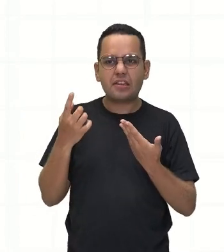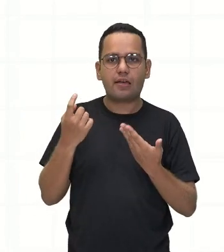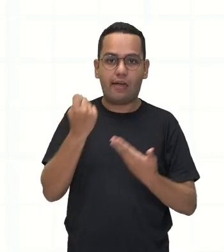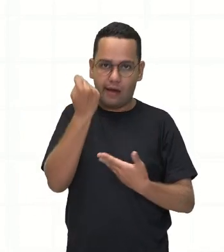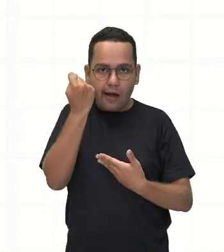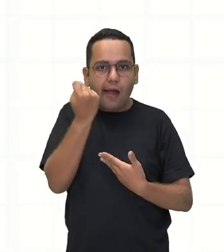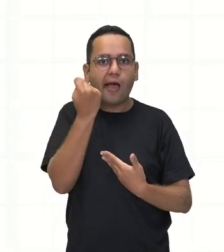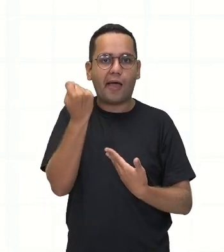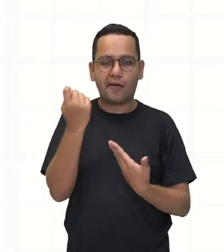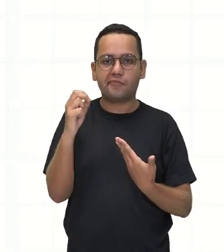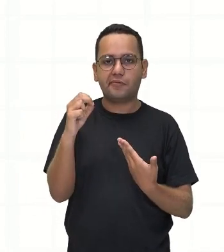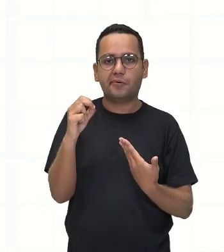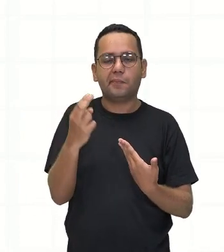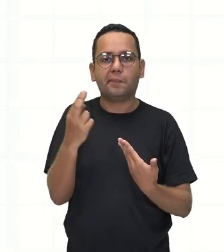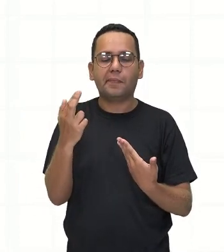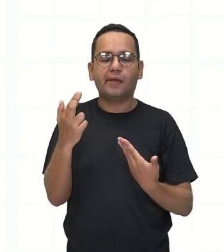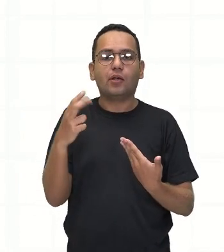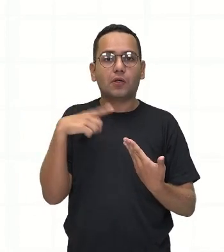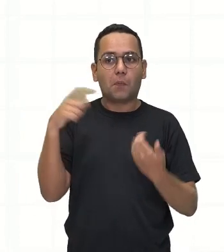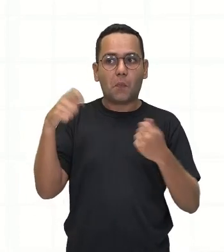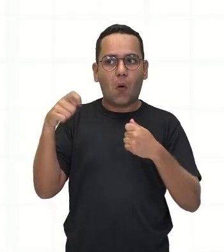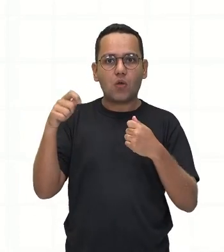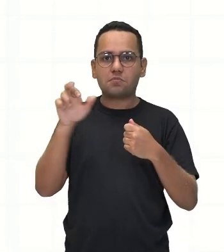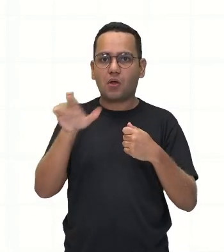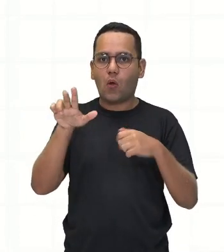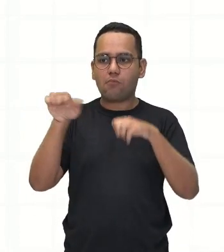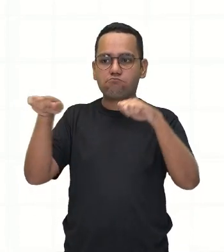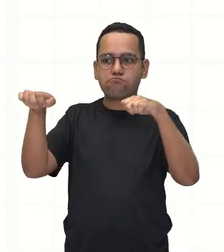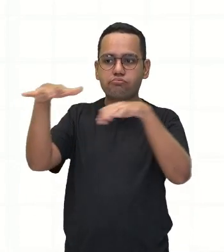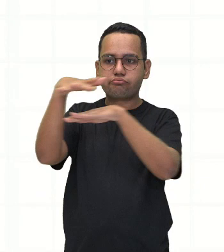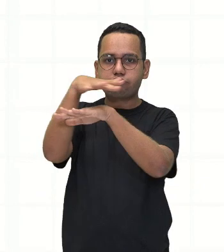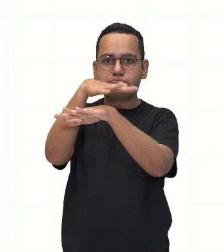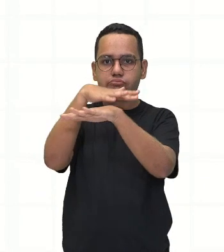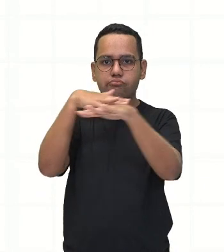pode ser levado pelo vento e também ali